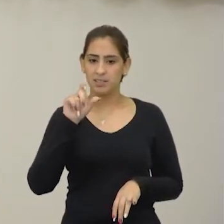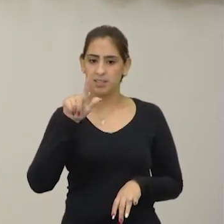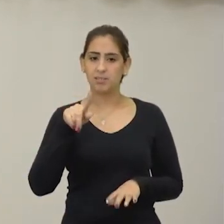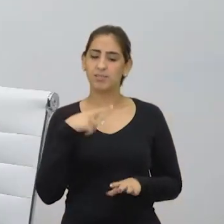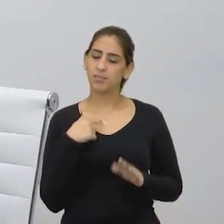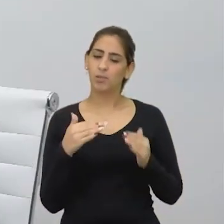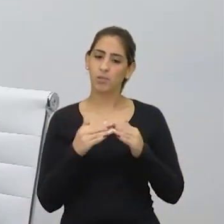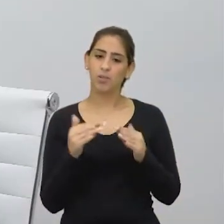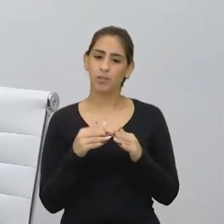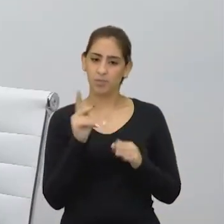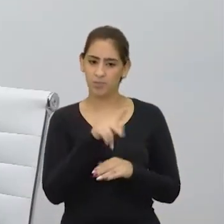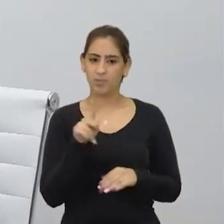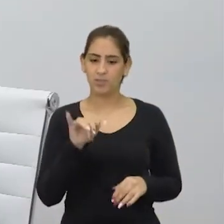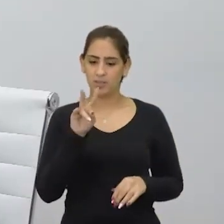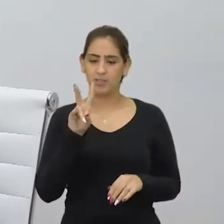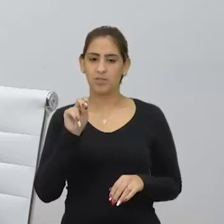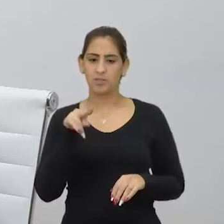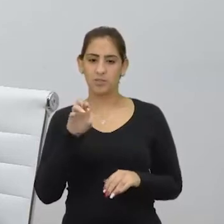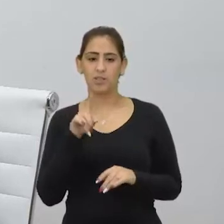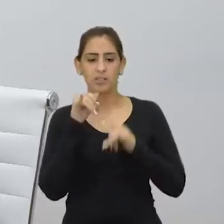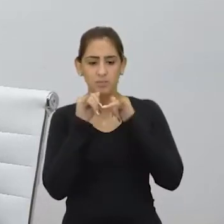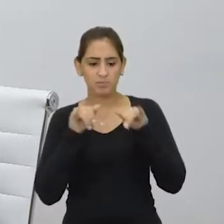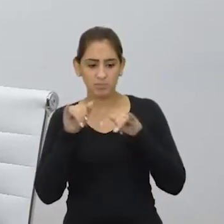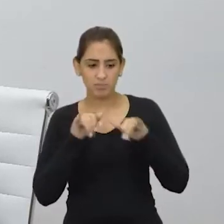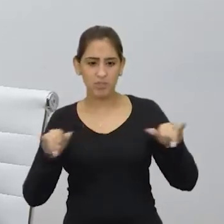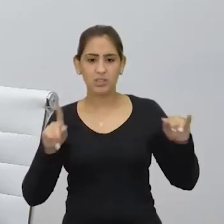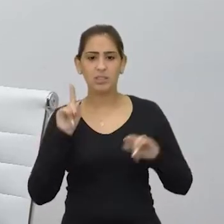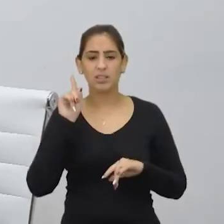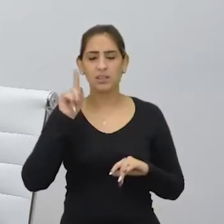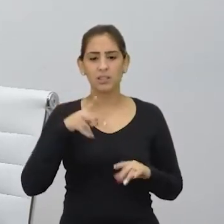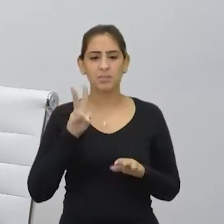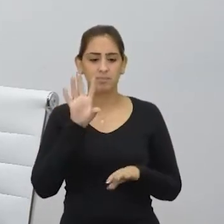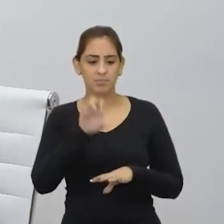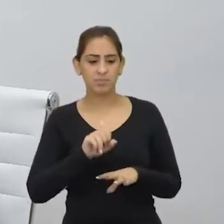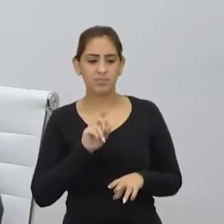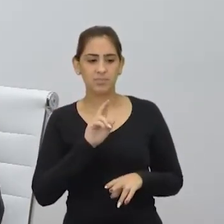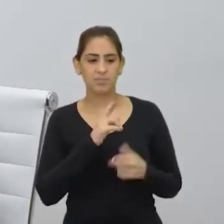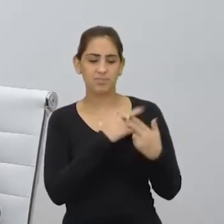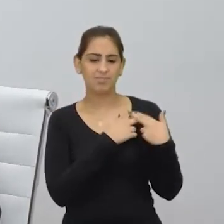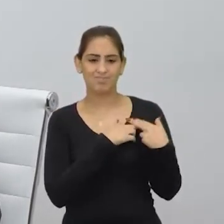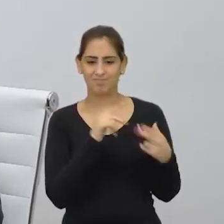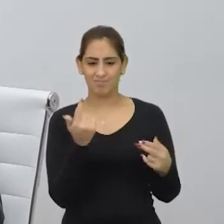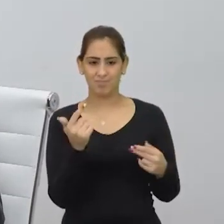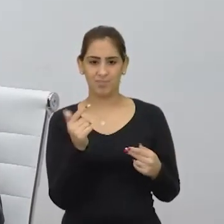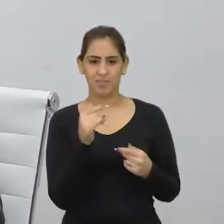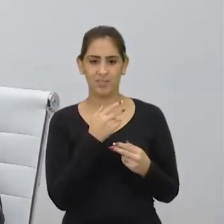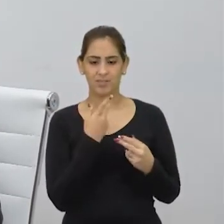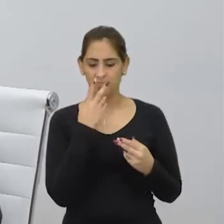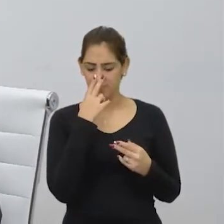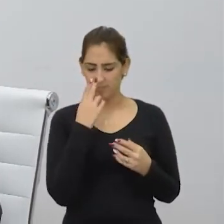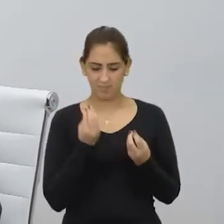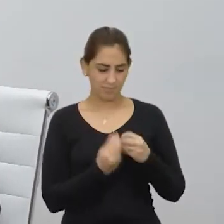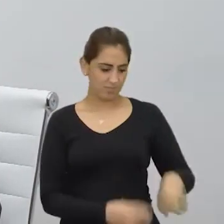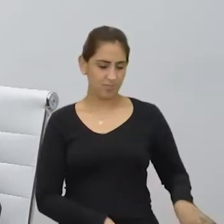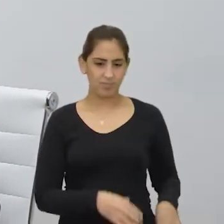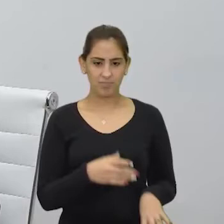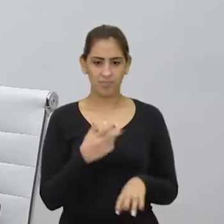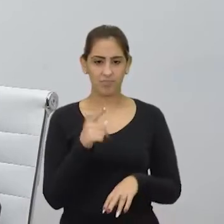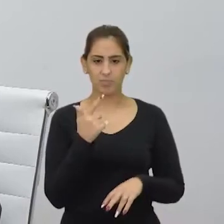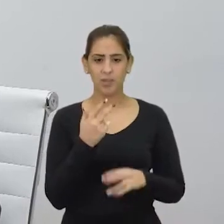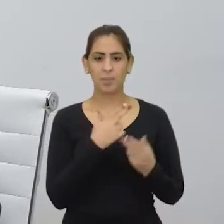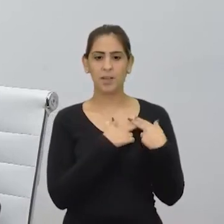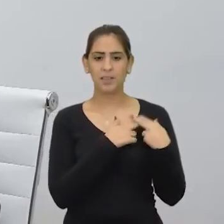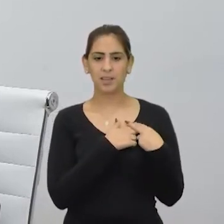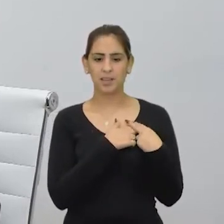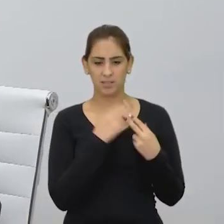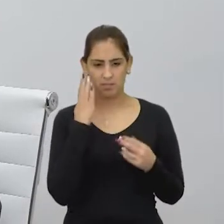Concordo com a professora Ivone. Uma notícia, ela busca sempre a imparcialidade. Olha, sei lá, aconteceu um desmoronamento de um